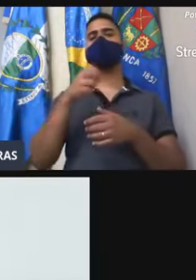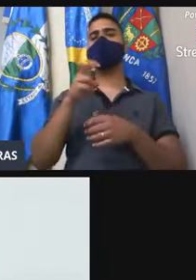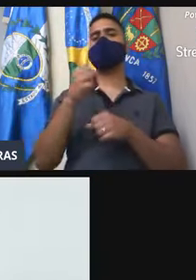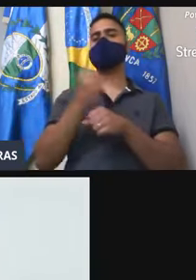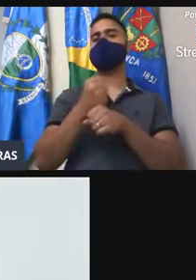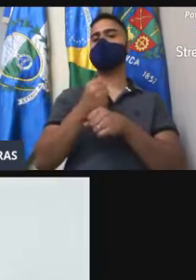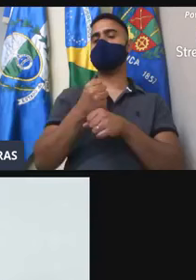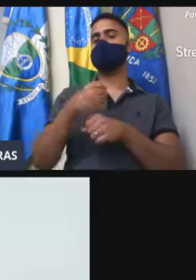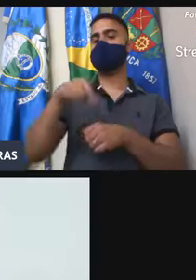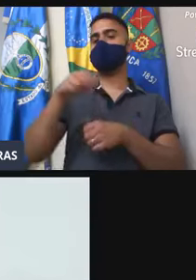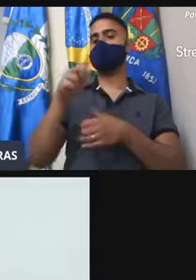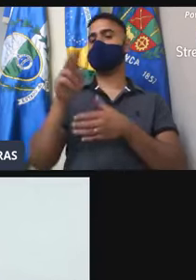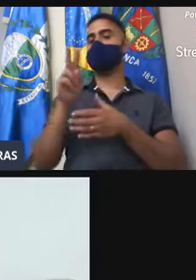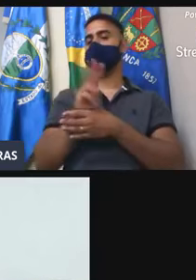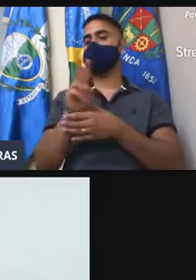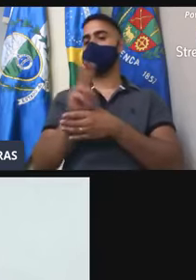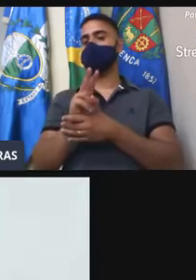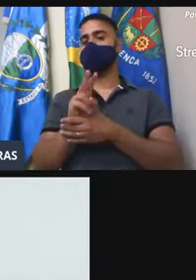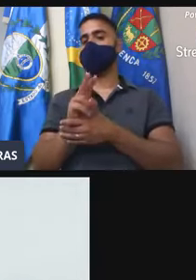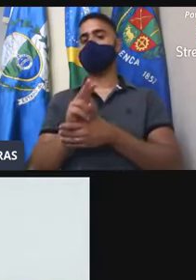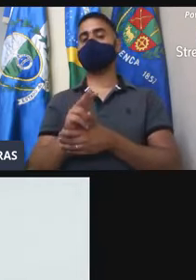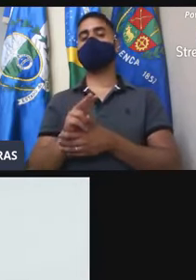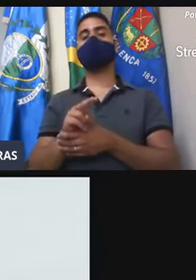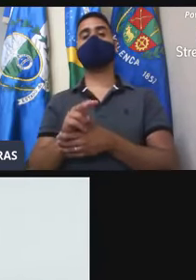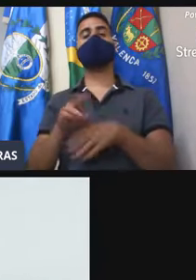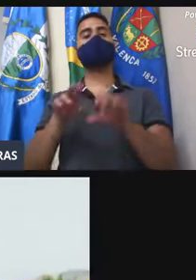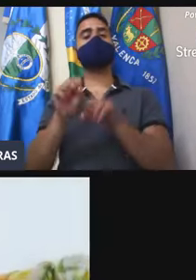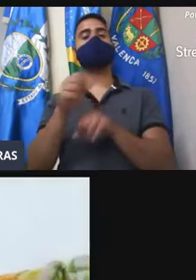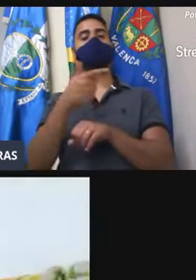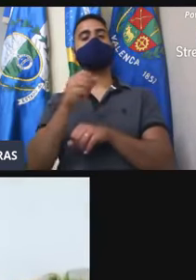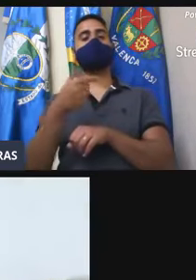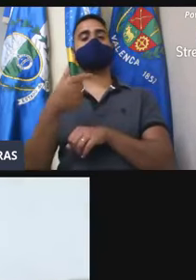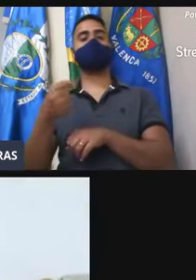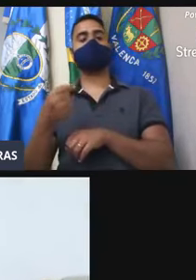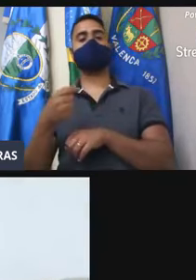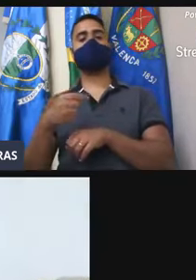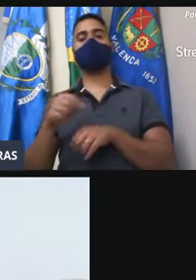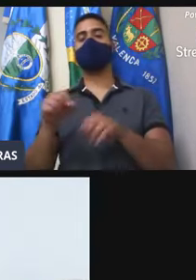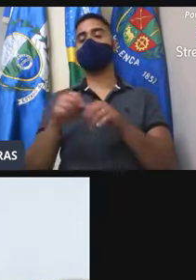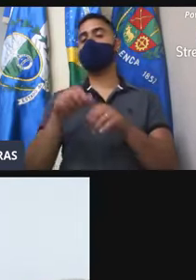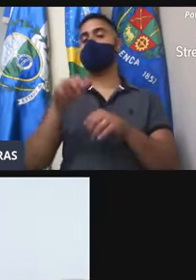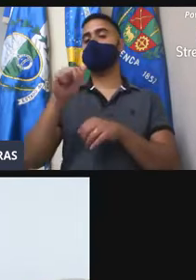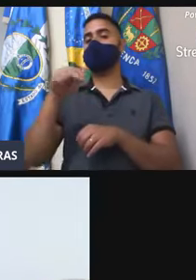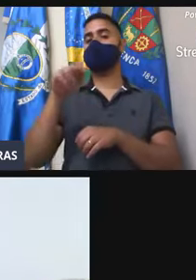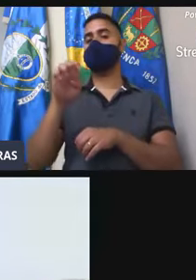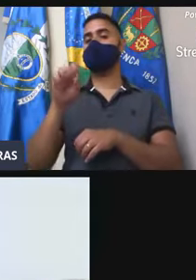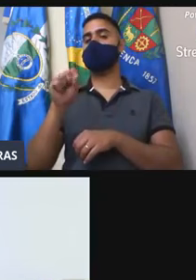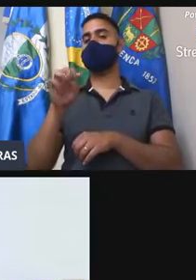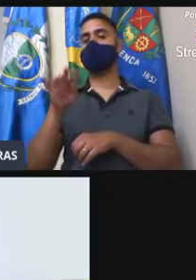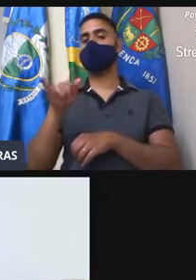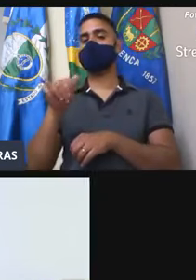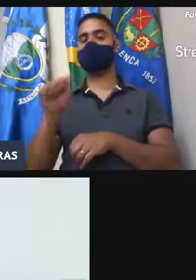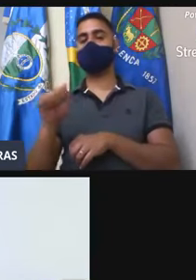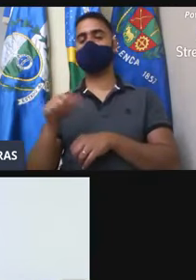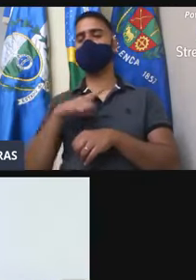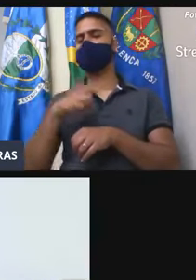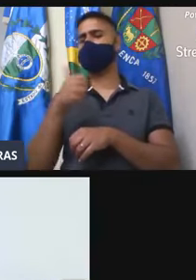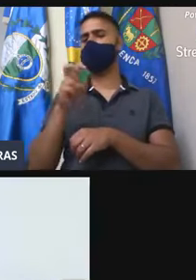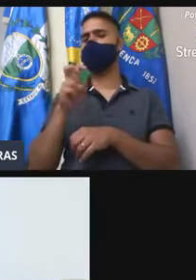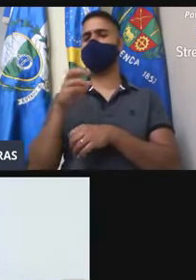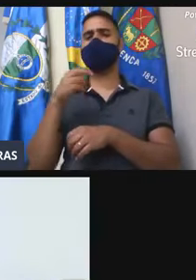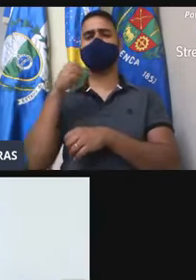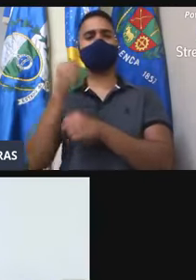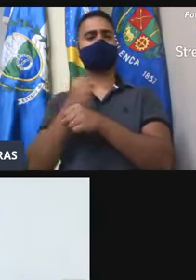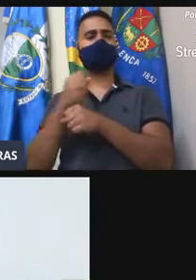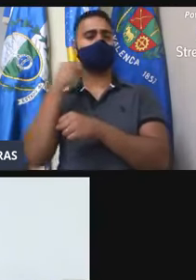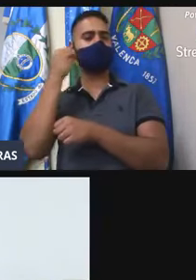em Valença. Graduado em medicina em 2012, especializado em anestesiologia em 2005, 15 anos de experiência